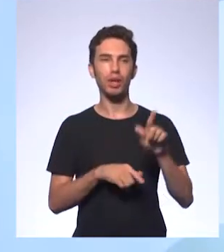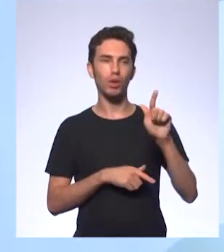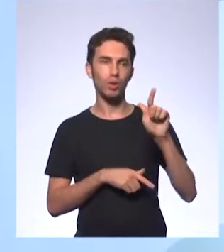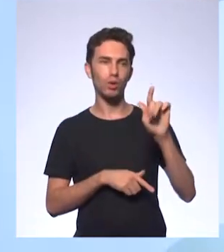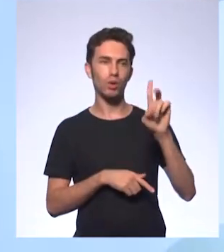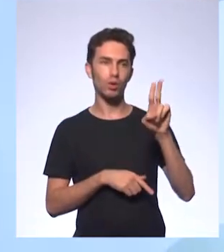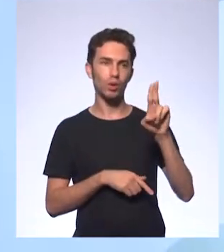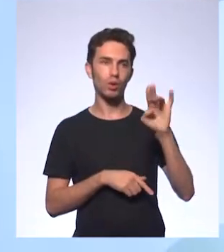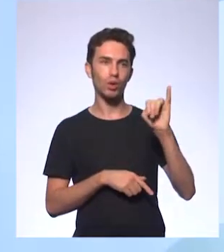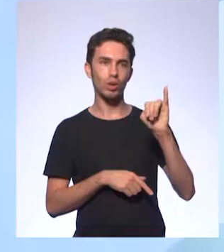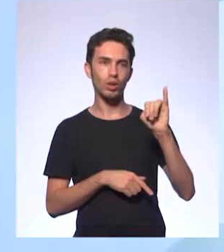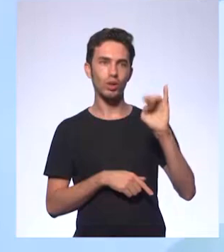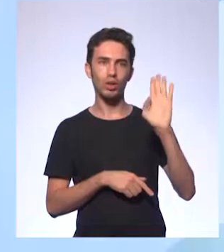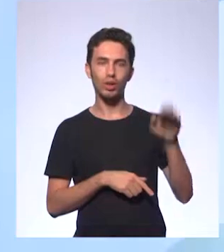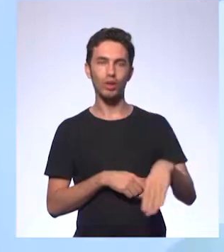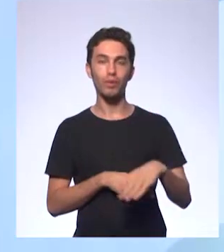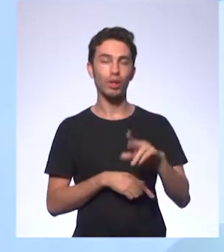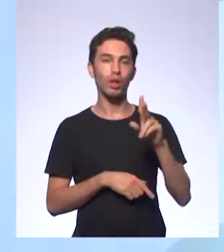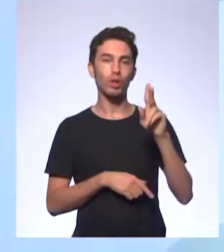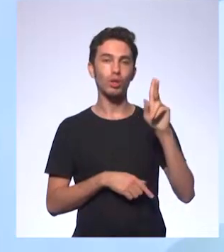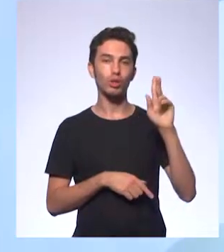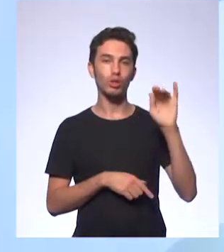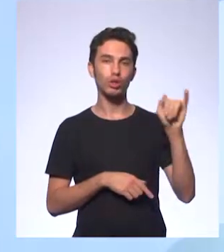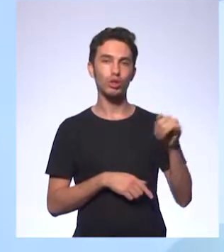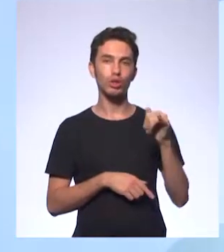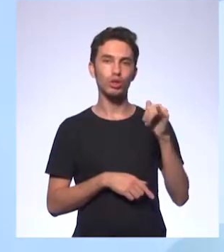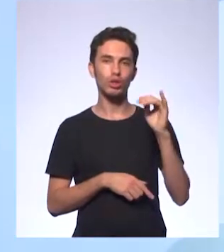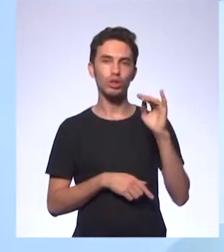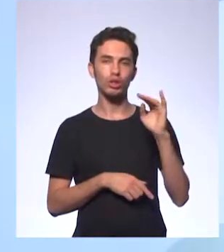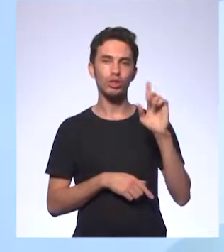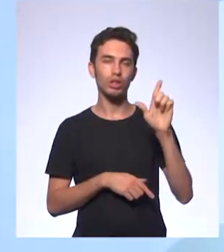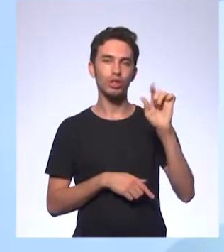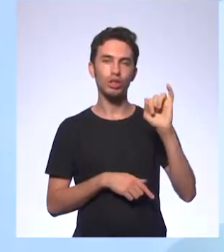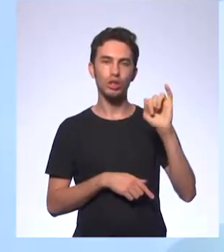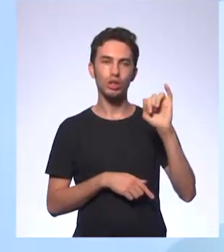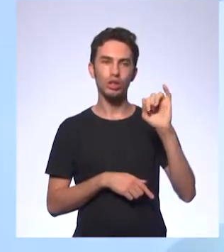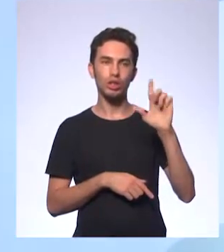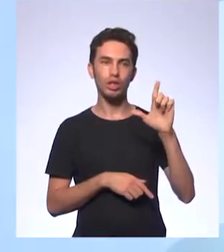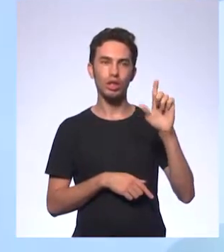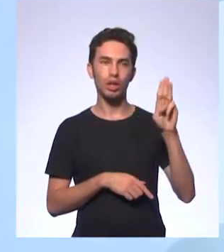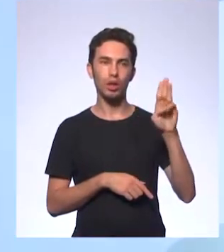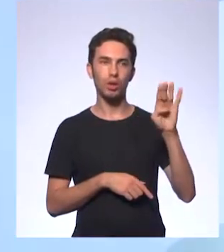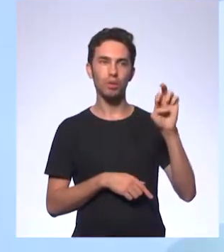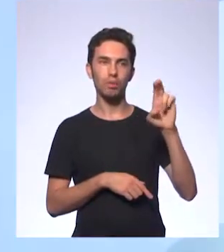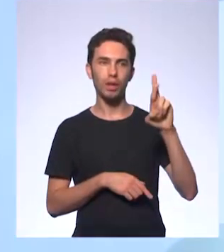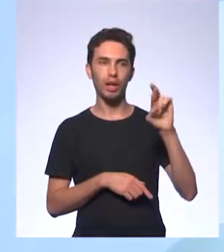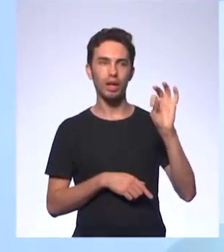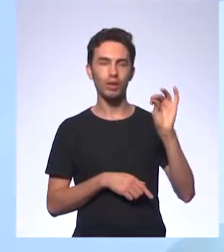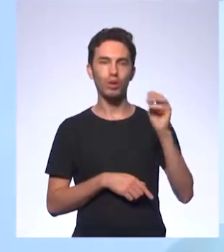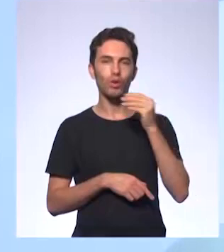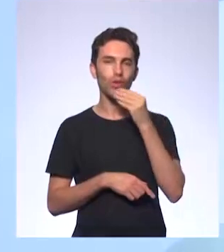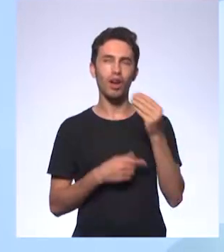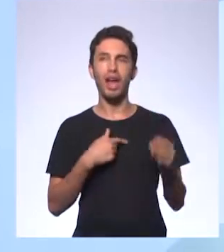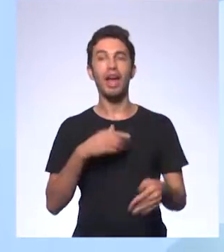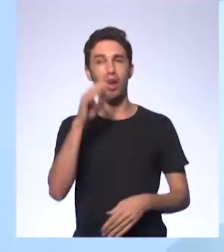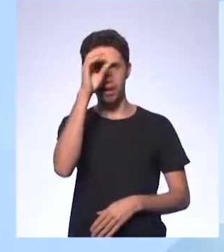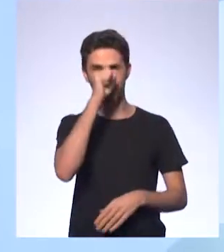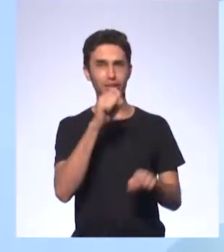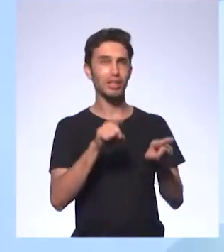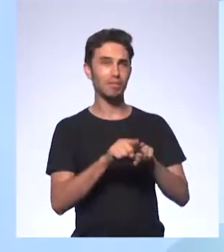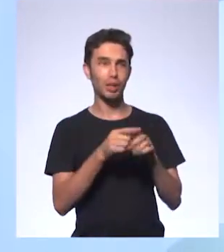Guilherme, Guilherme, ó eu, o Gilberto já chegou. Eu aprendi muito também, parabéns para o Tayana. Gente, vamos combinar